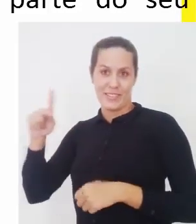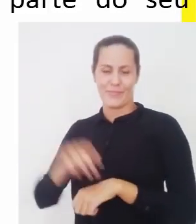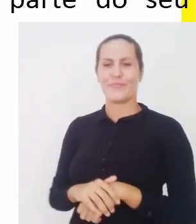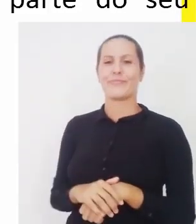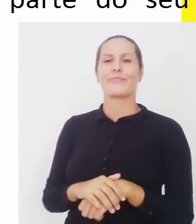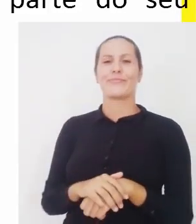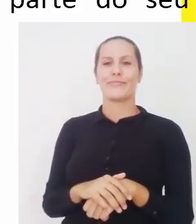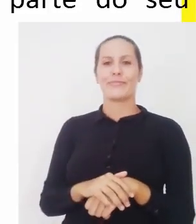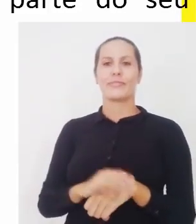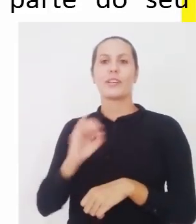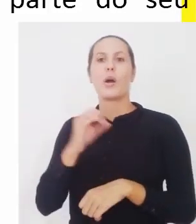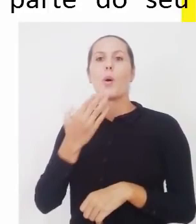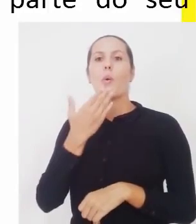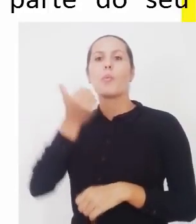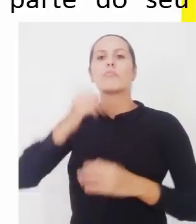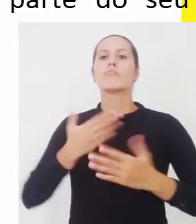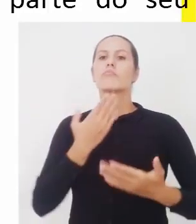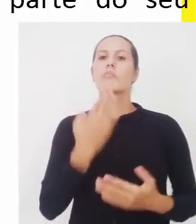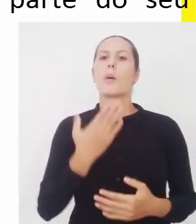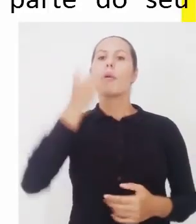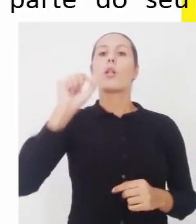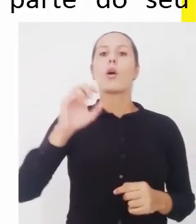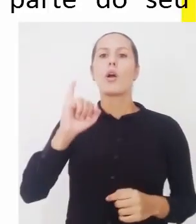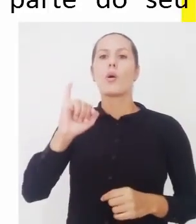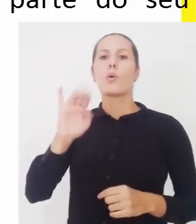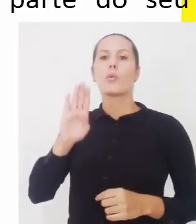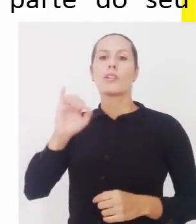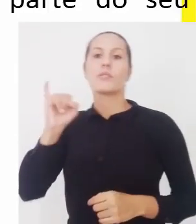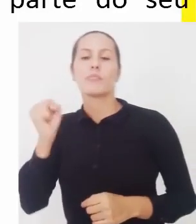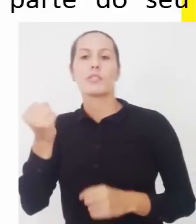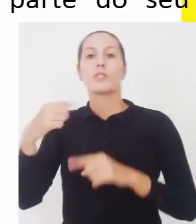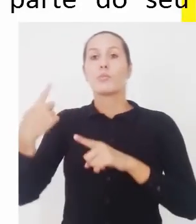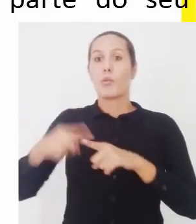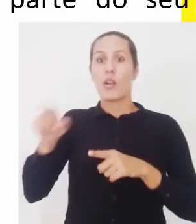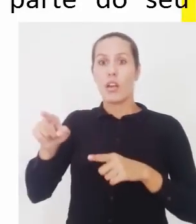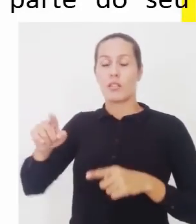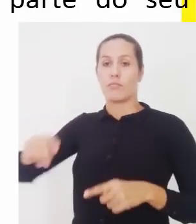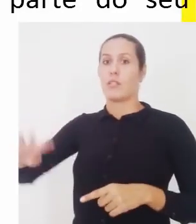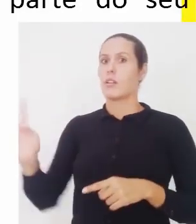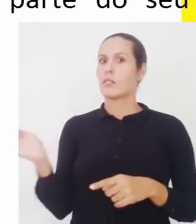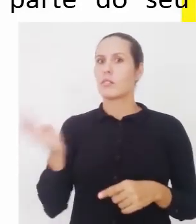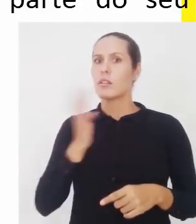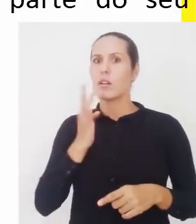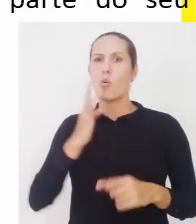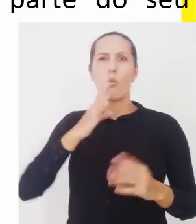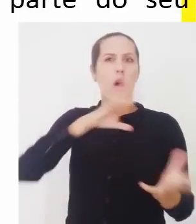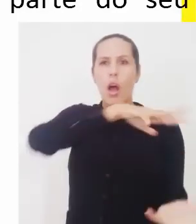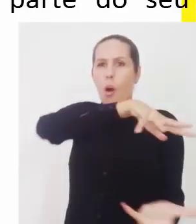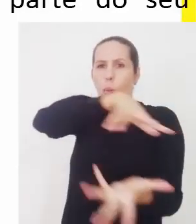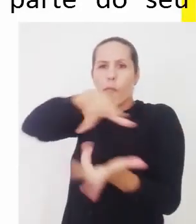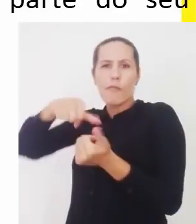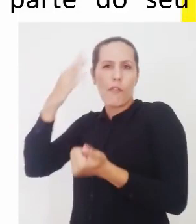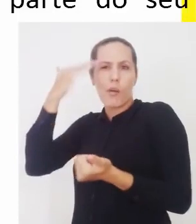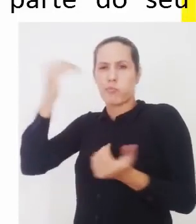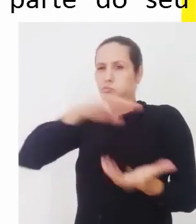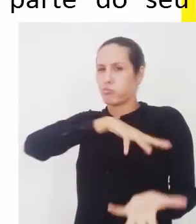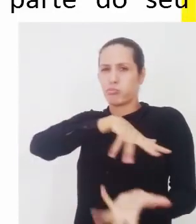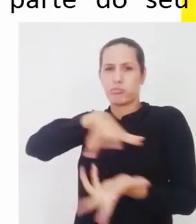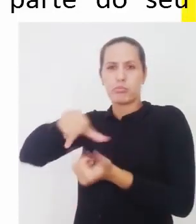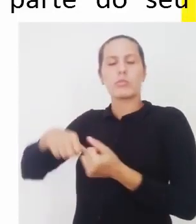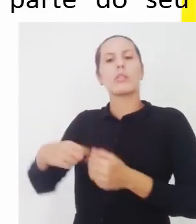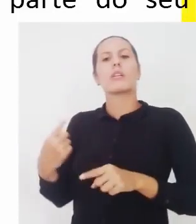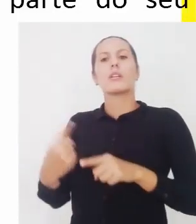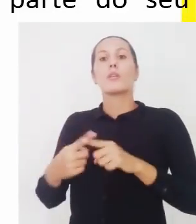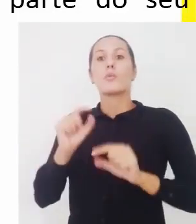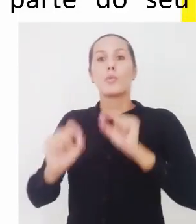momentos inesquecíveis, com vitórias, títulos, momentos em que fez a sua torcida chorar, vibrar, ter esperança. Segundo